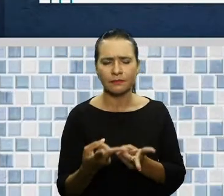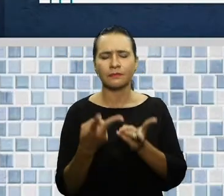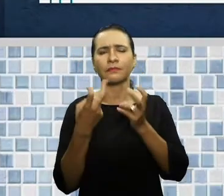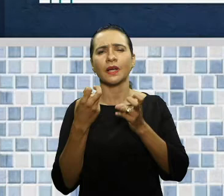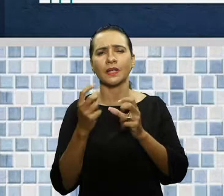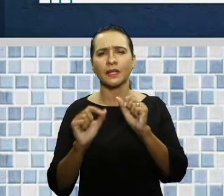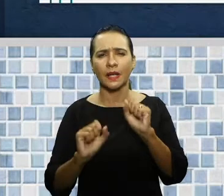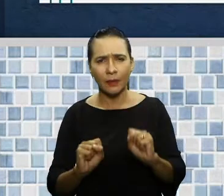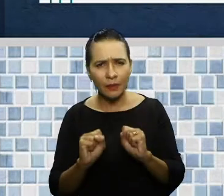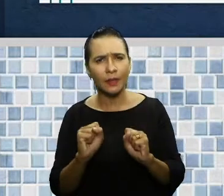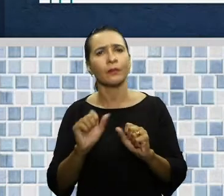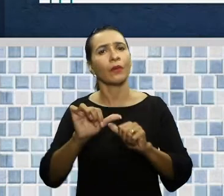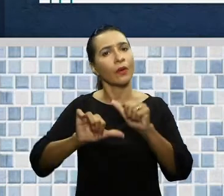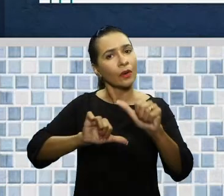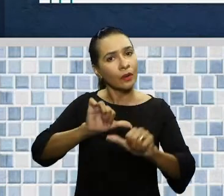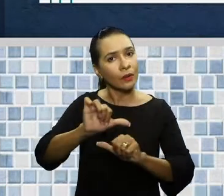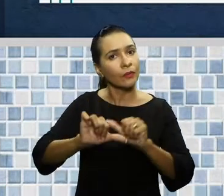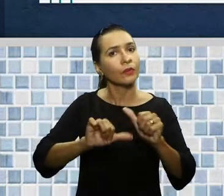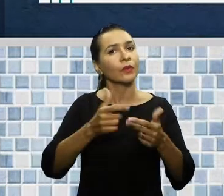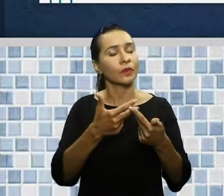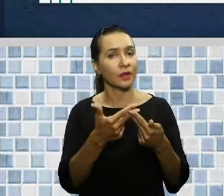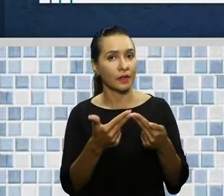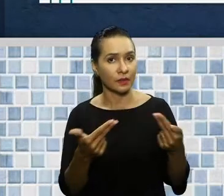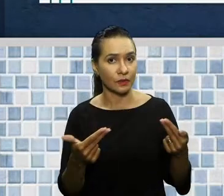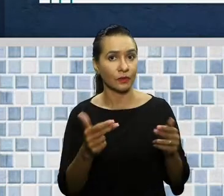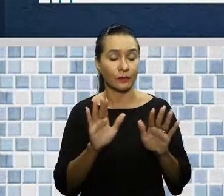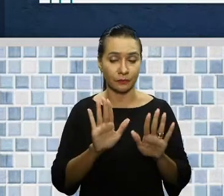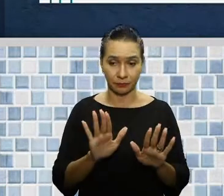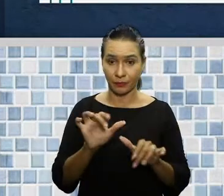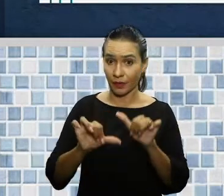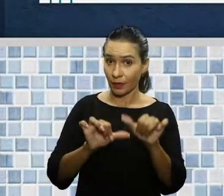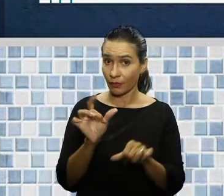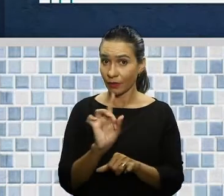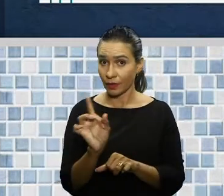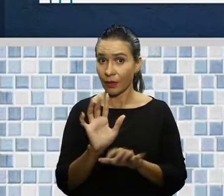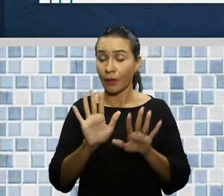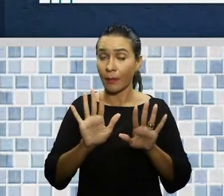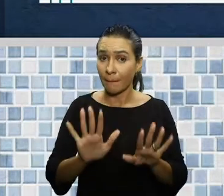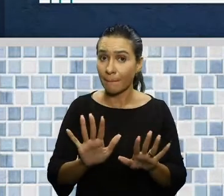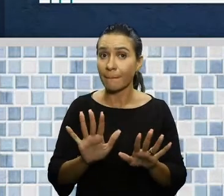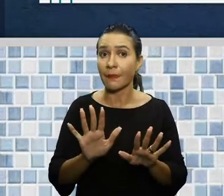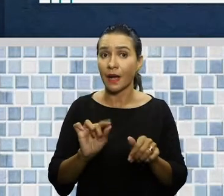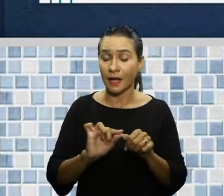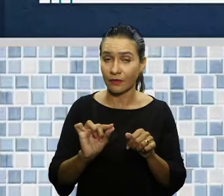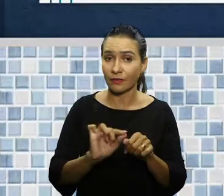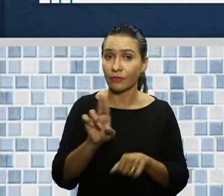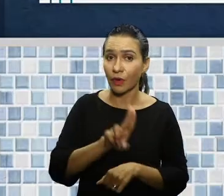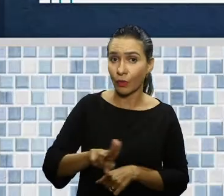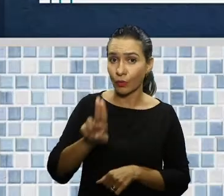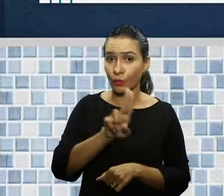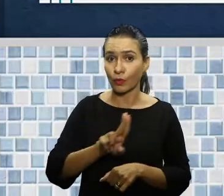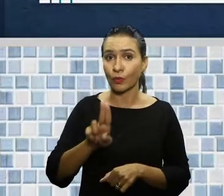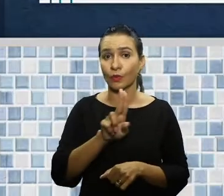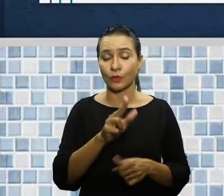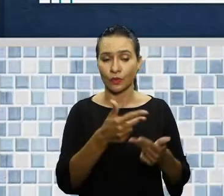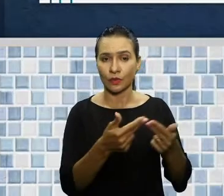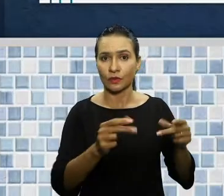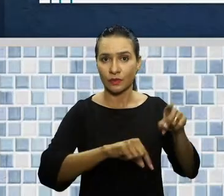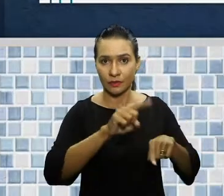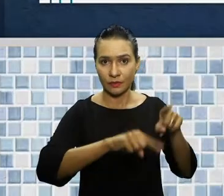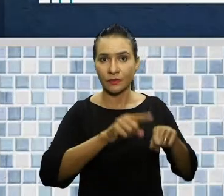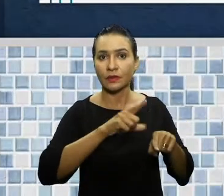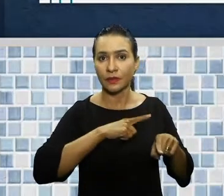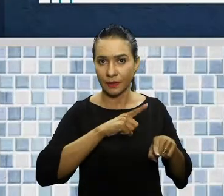eles podem manipular alguns eventos, manipular não, mas fazer uso dos conhecimentos de alguns eventos que existem na